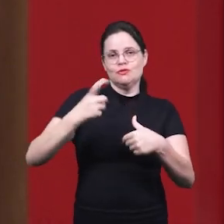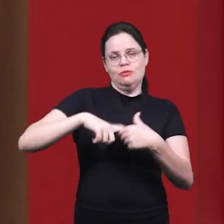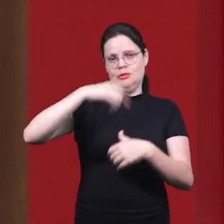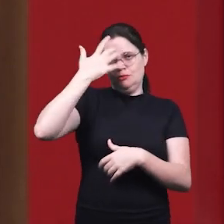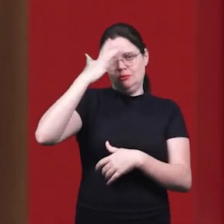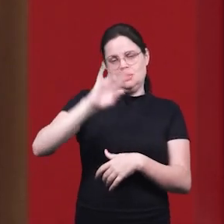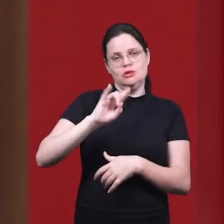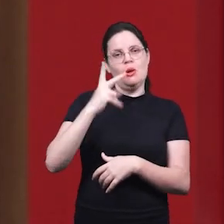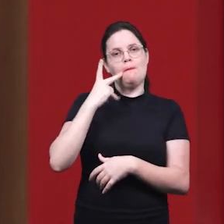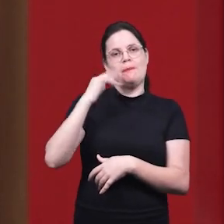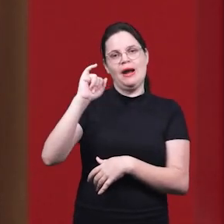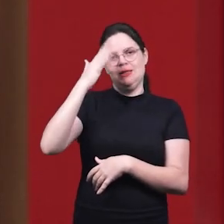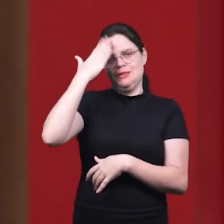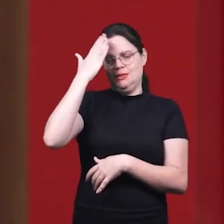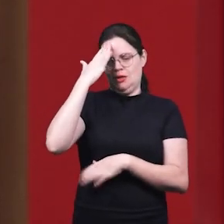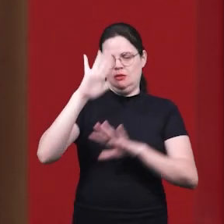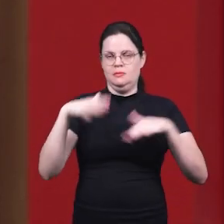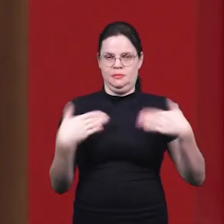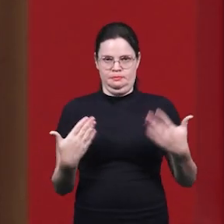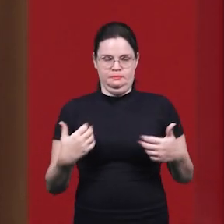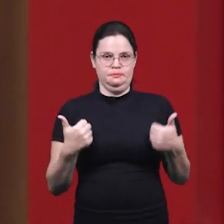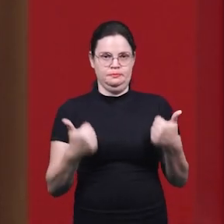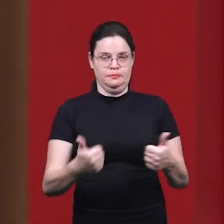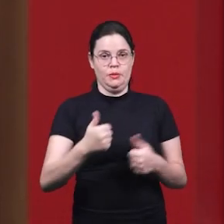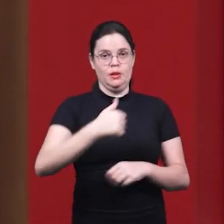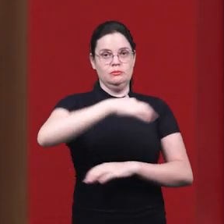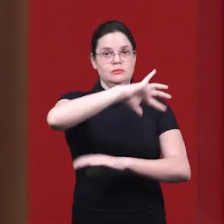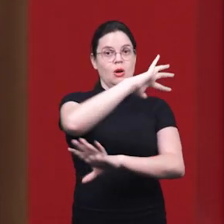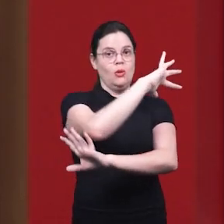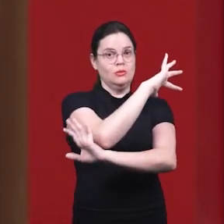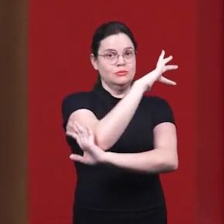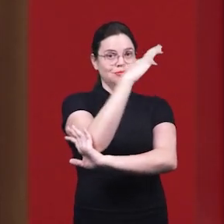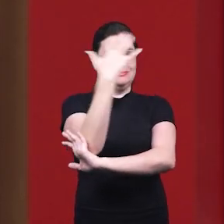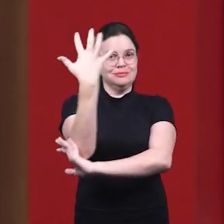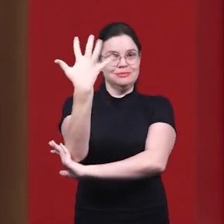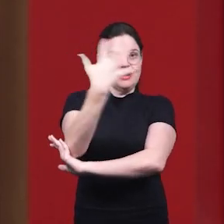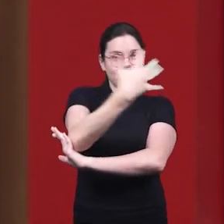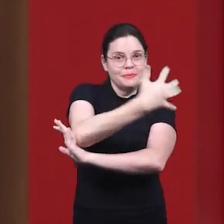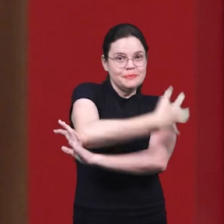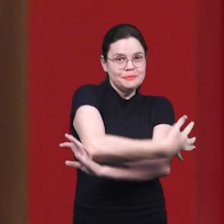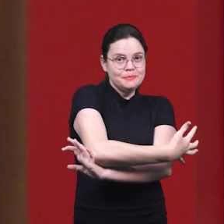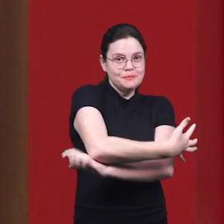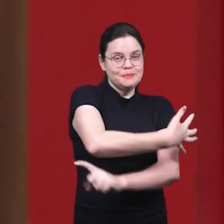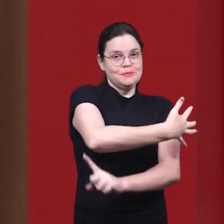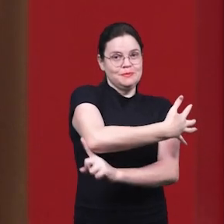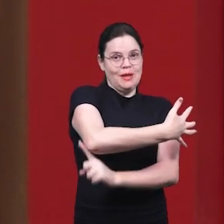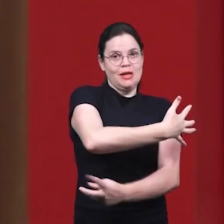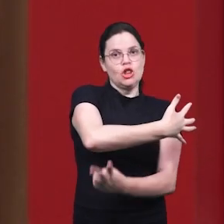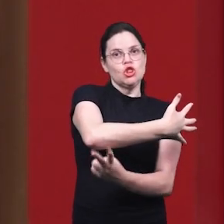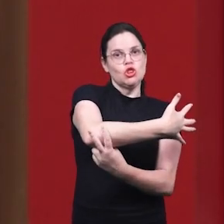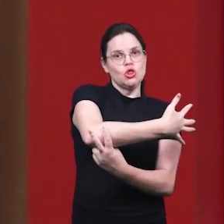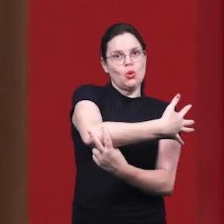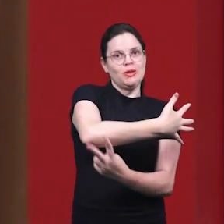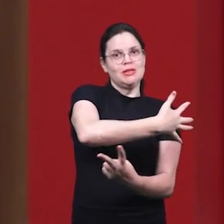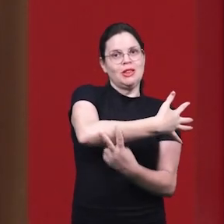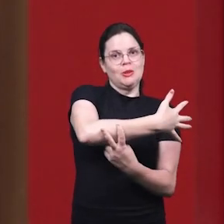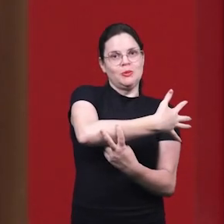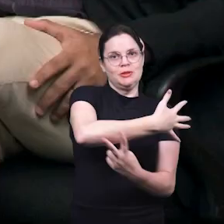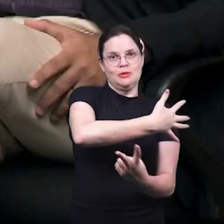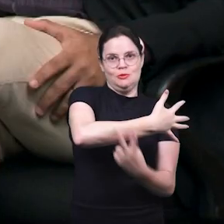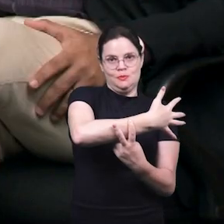céus, não é? Então são números arredondados. Então 2000, 2000, 2000. Ainda nos